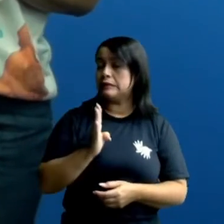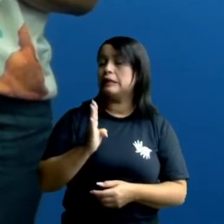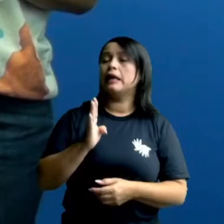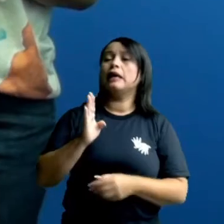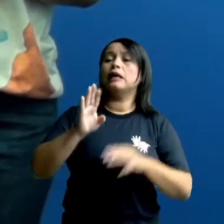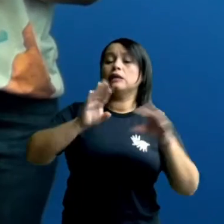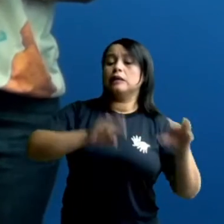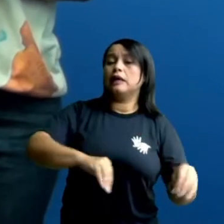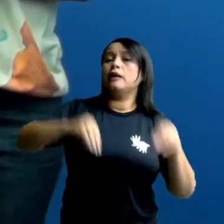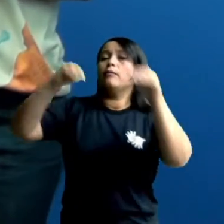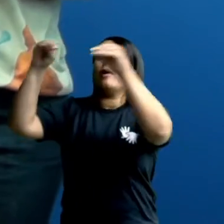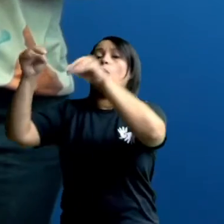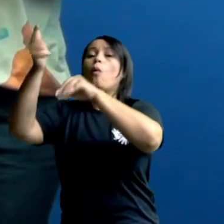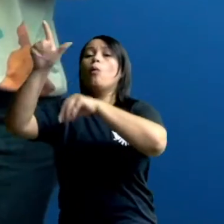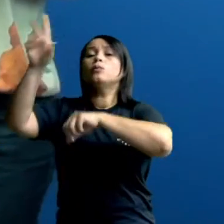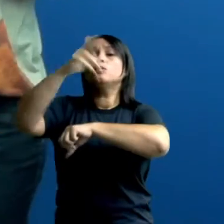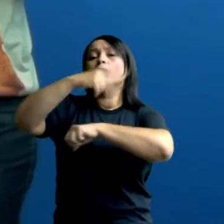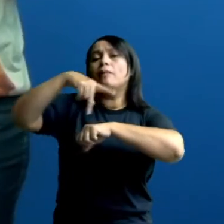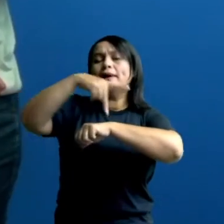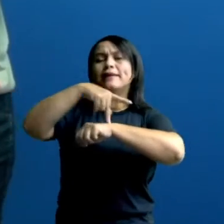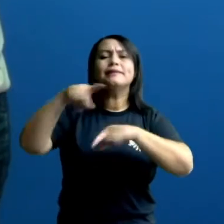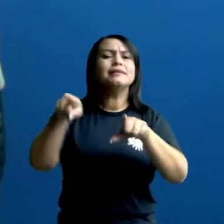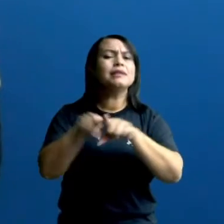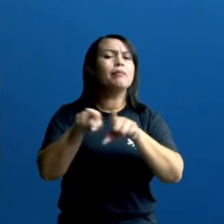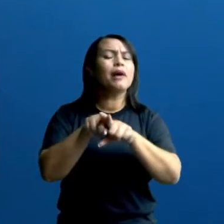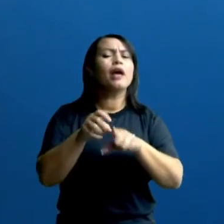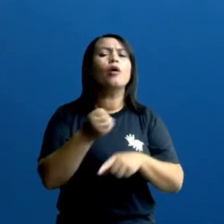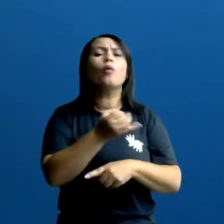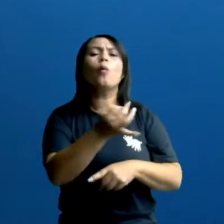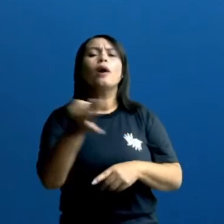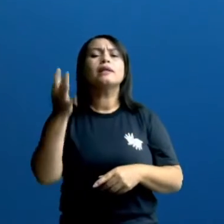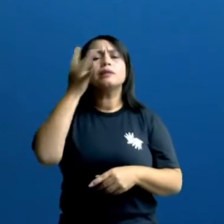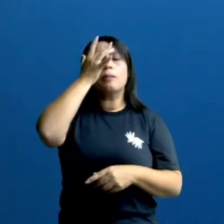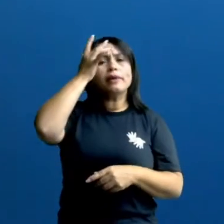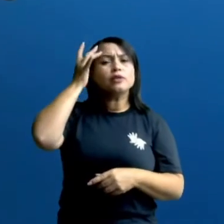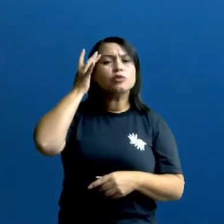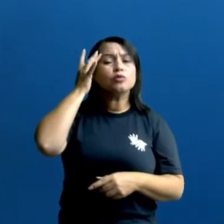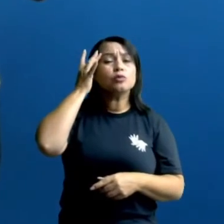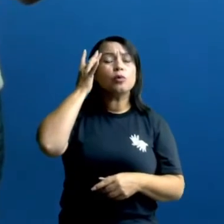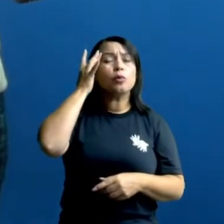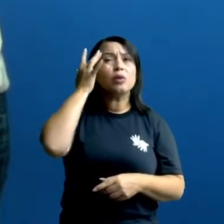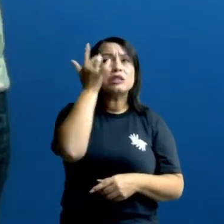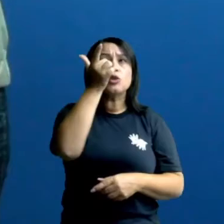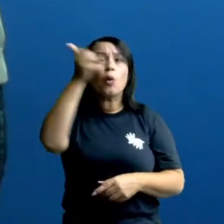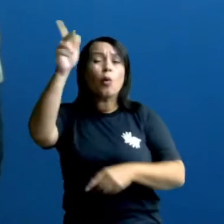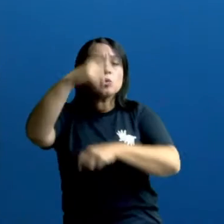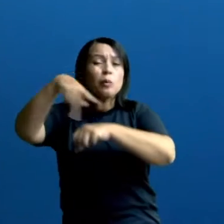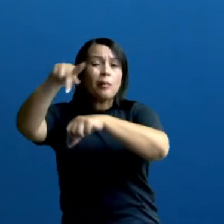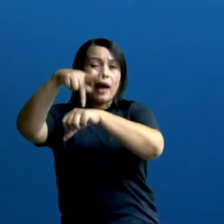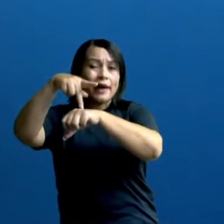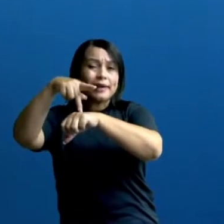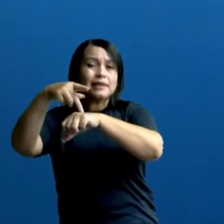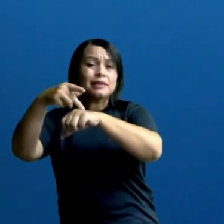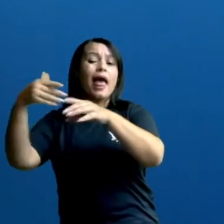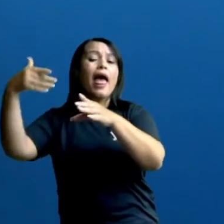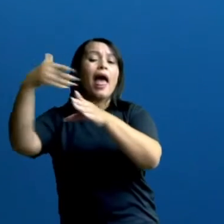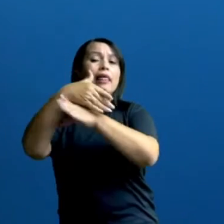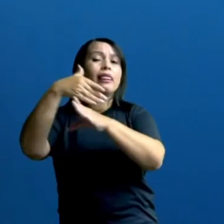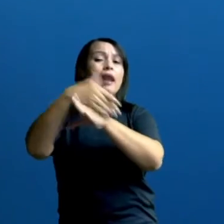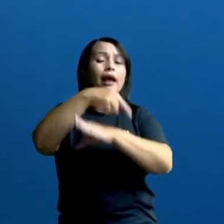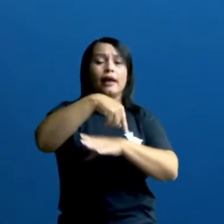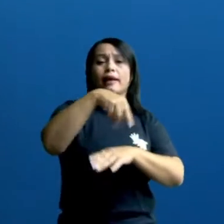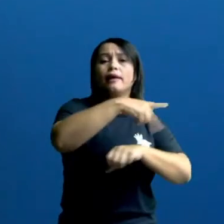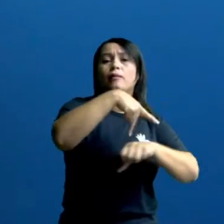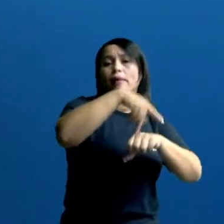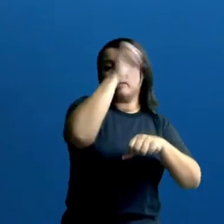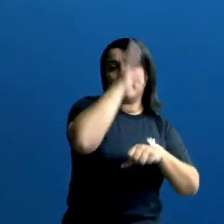morar fora, em outro país, e também quantos brasileiros e também quantos estrangeiros entraram no nosso país para fazer